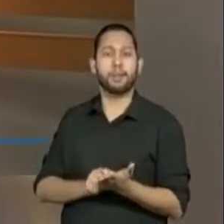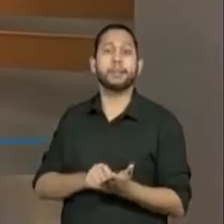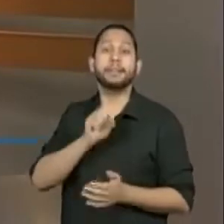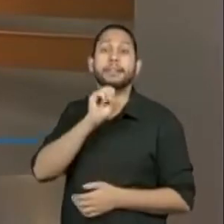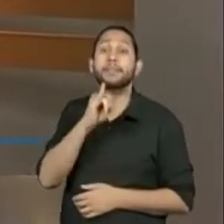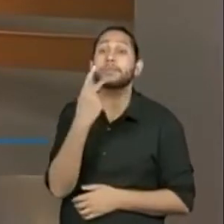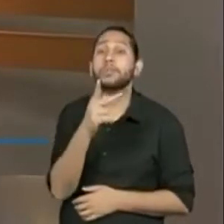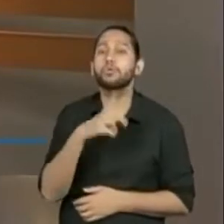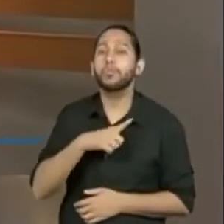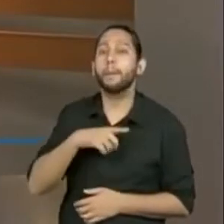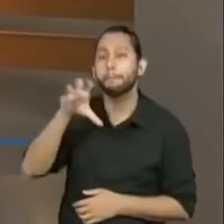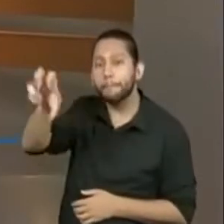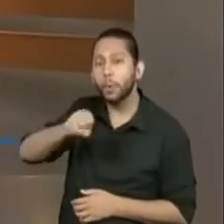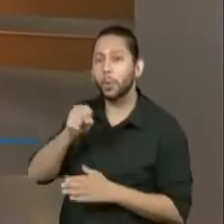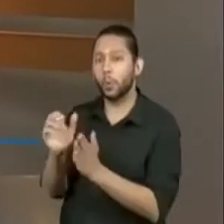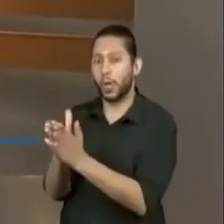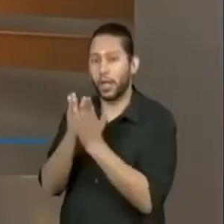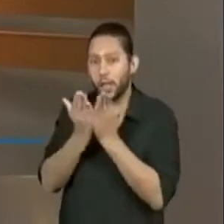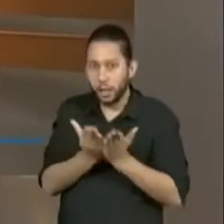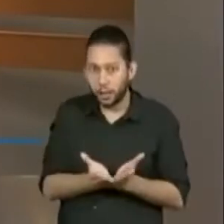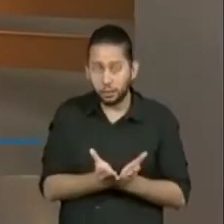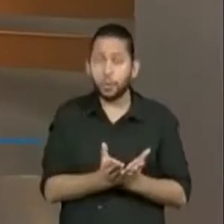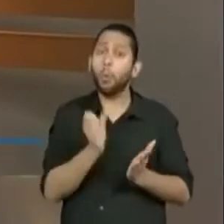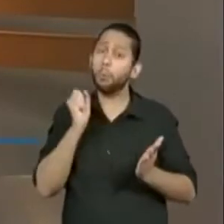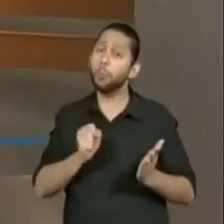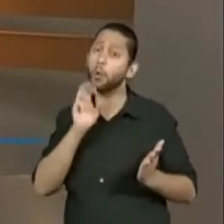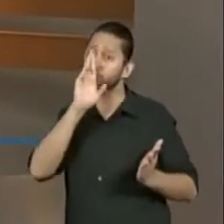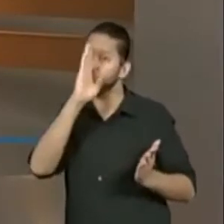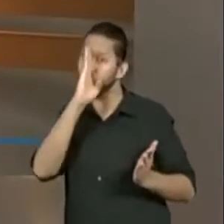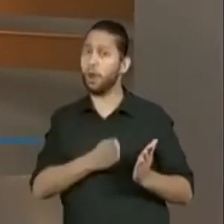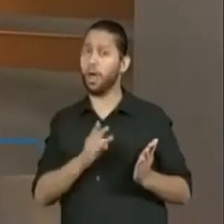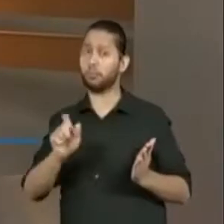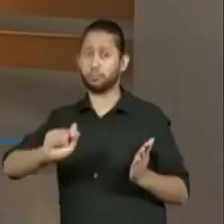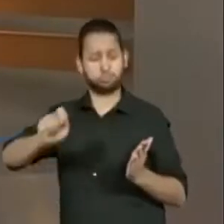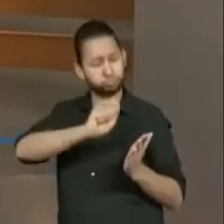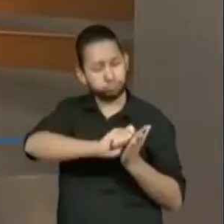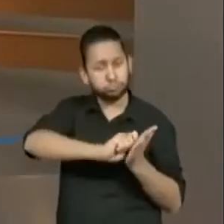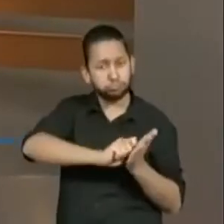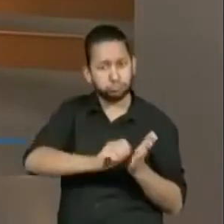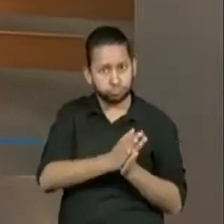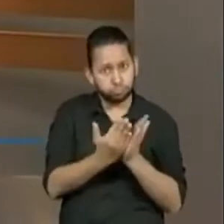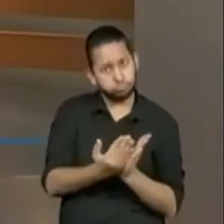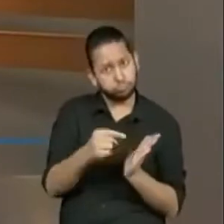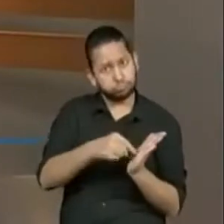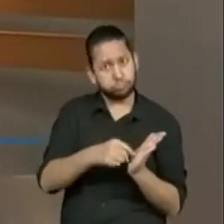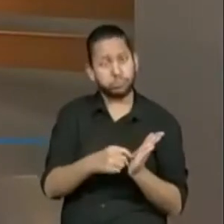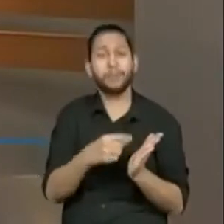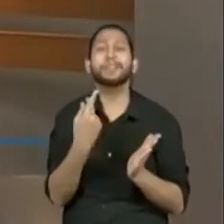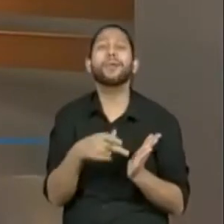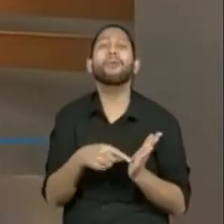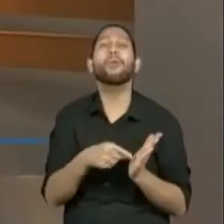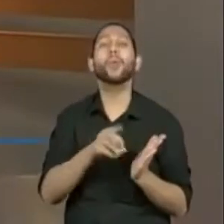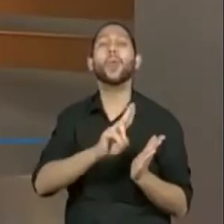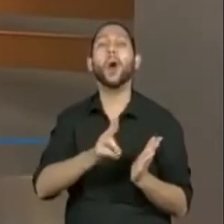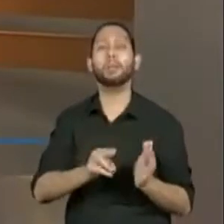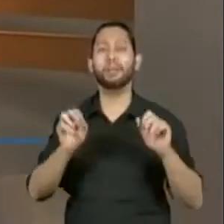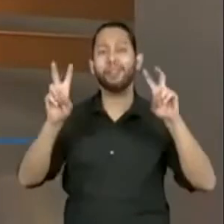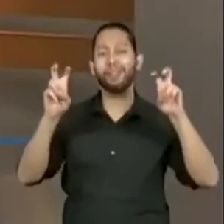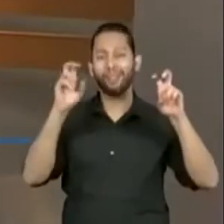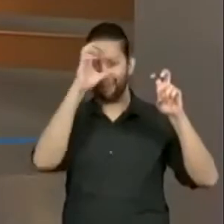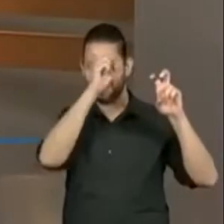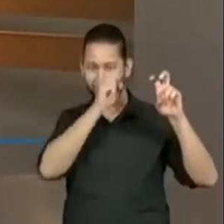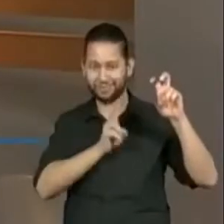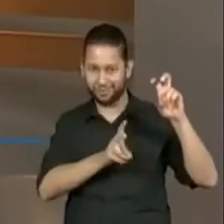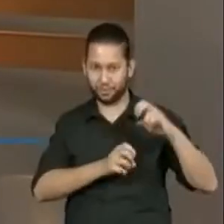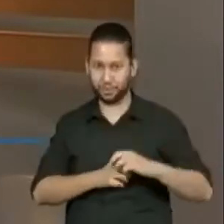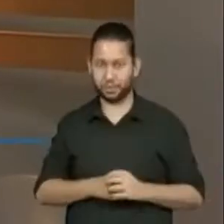neste material caso material não tenha chegado ainda para vocês não tem problema todas as aulas do aprender sempre foram adaptadas